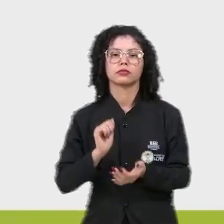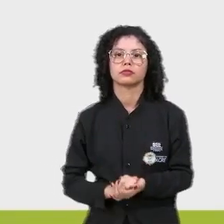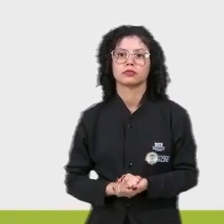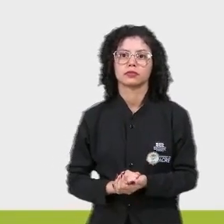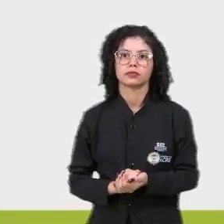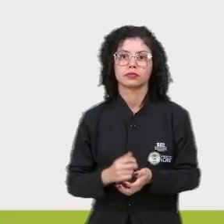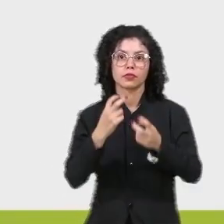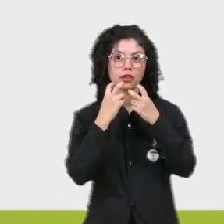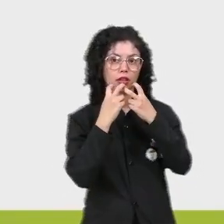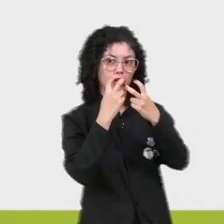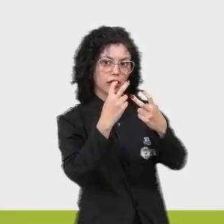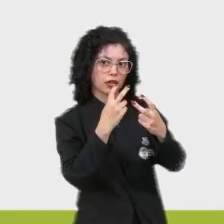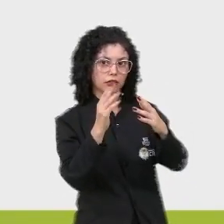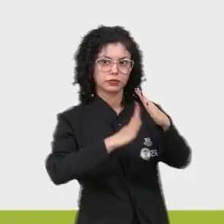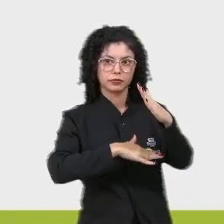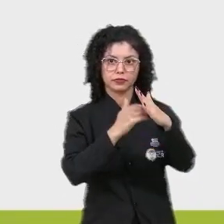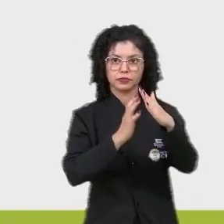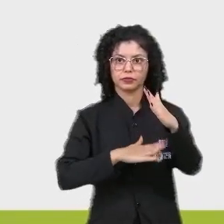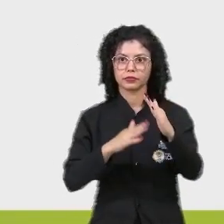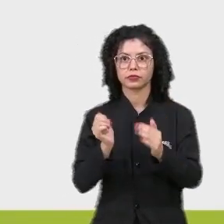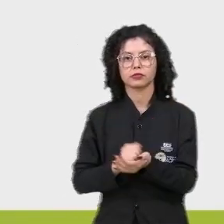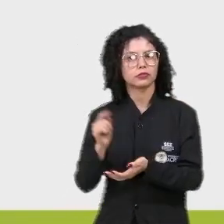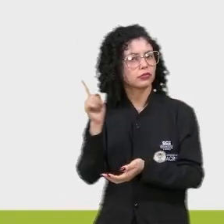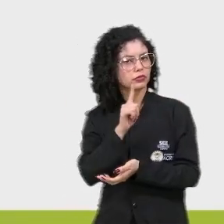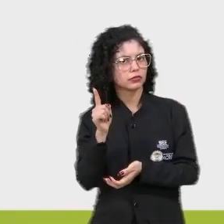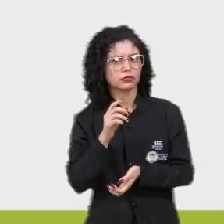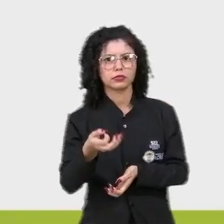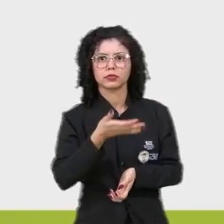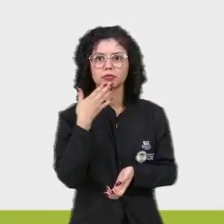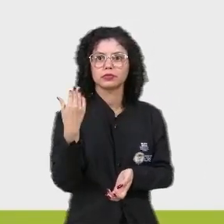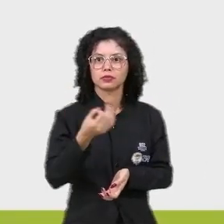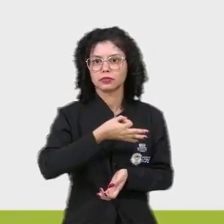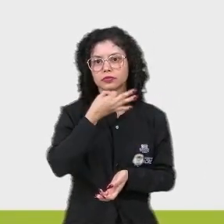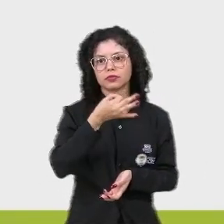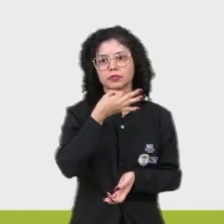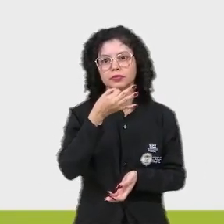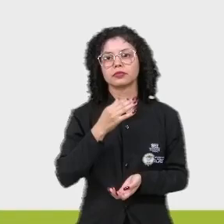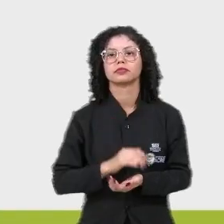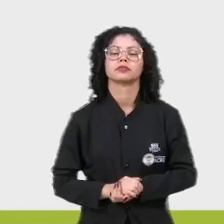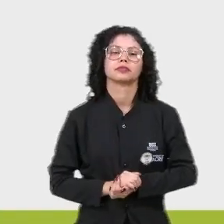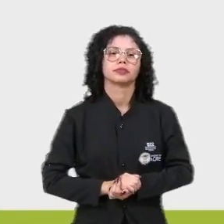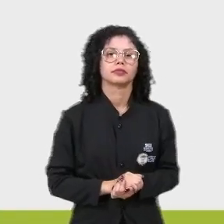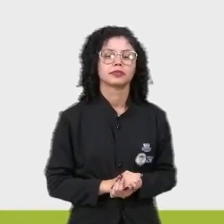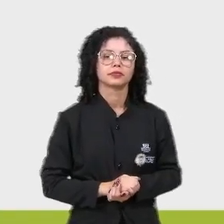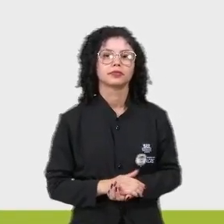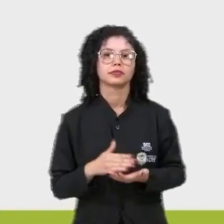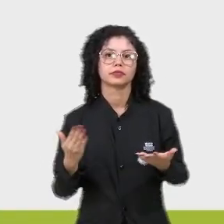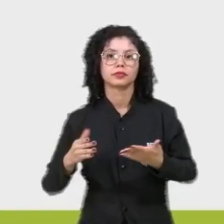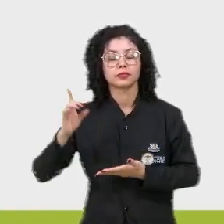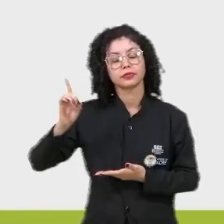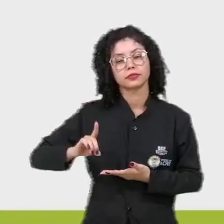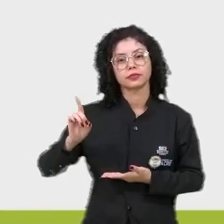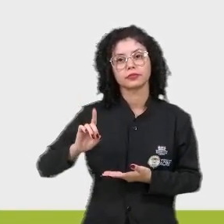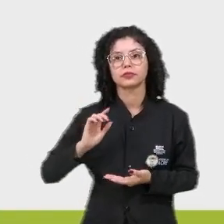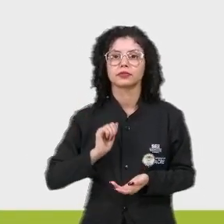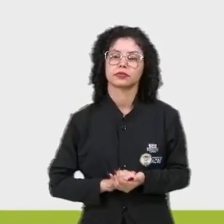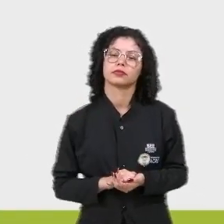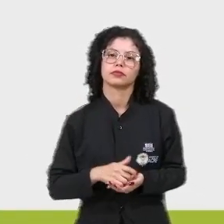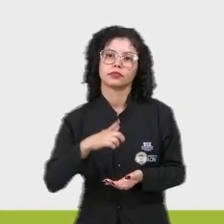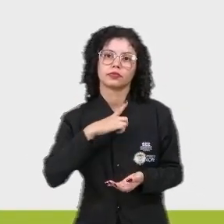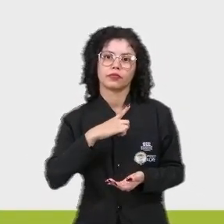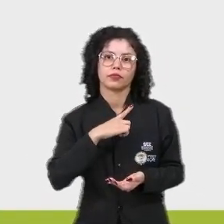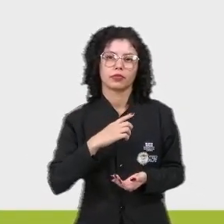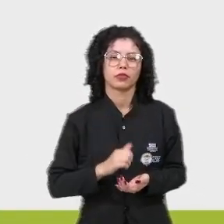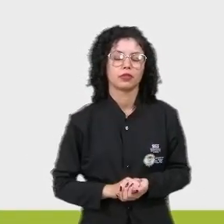O Grito, por isso que eu tenho aí, ó, não grite, melhore seus argumentos. Do lado direito da tela temos aí